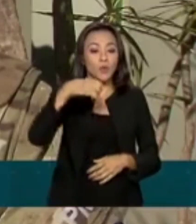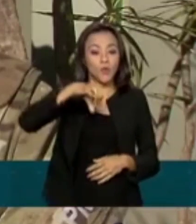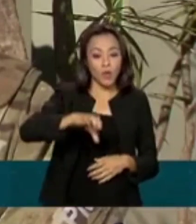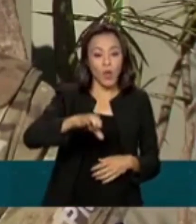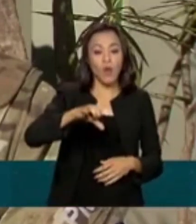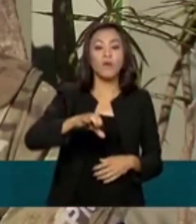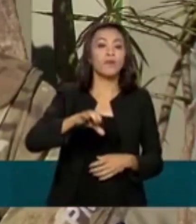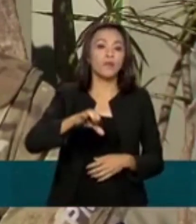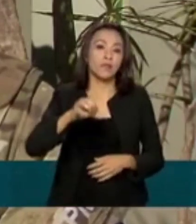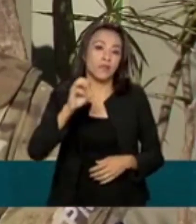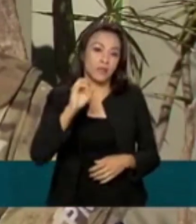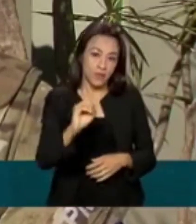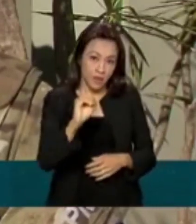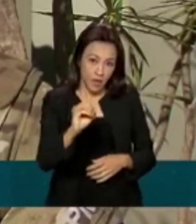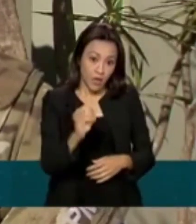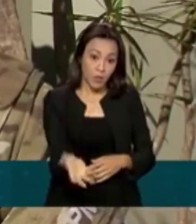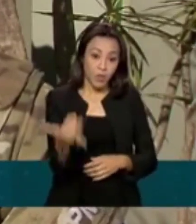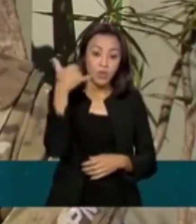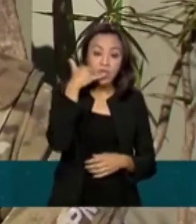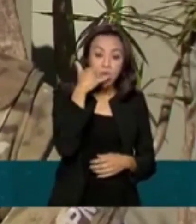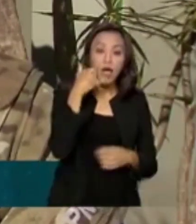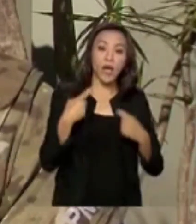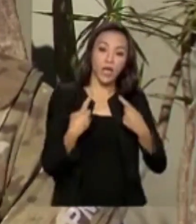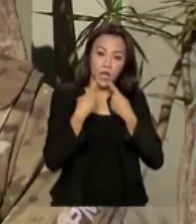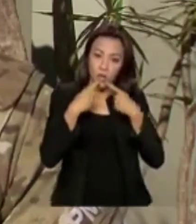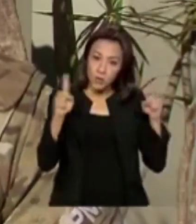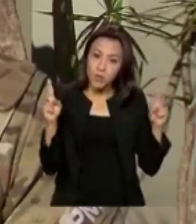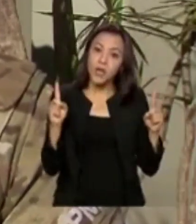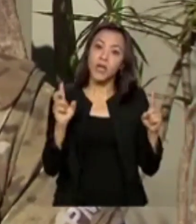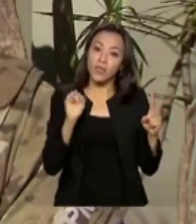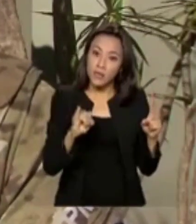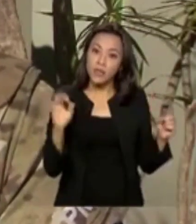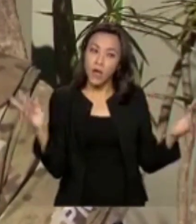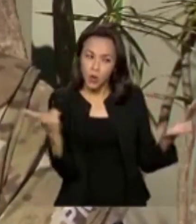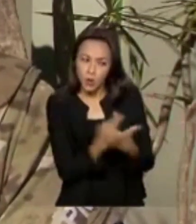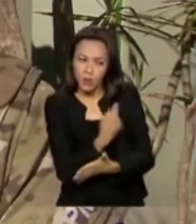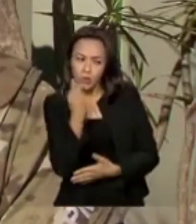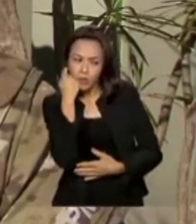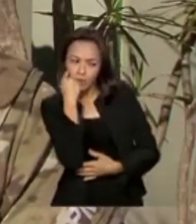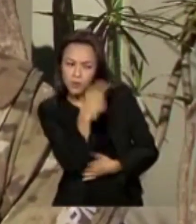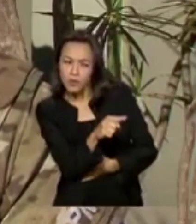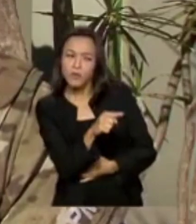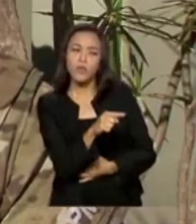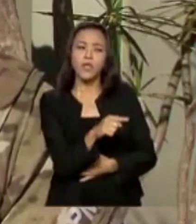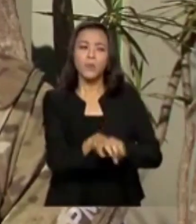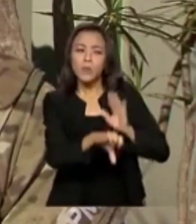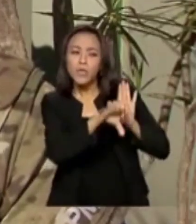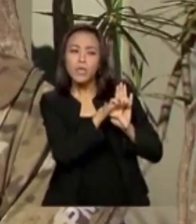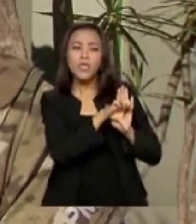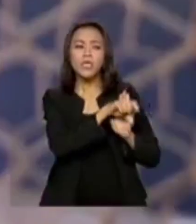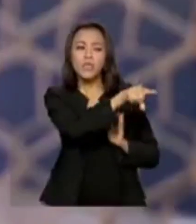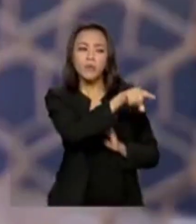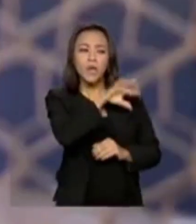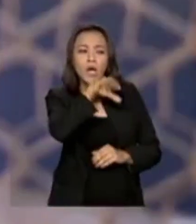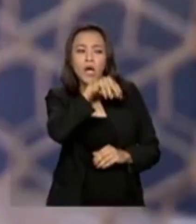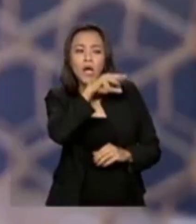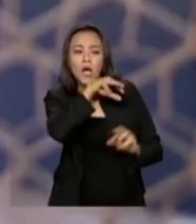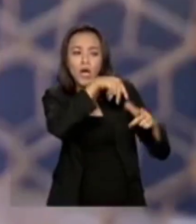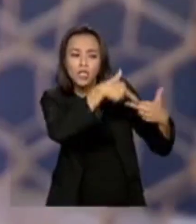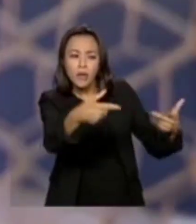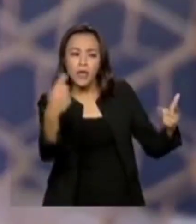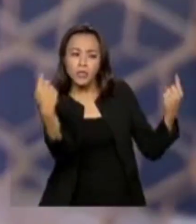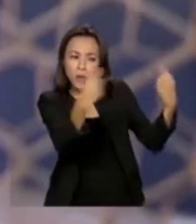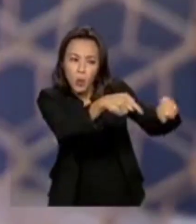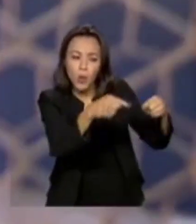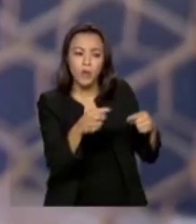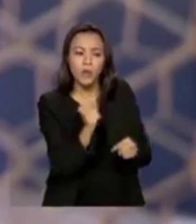geral pode ligar e denunciar se tiver conhecimento de algum crime ambiental, criação de